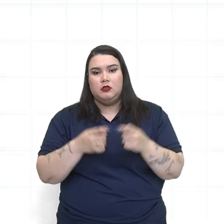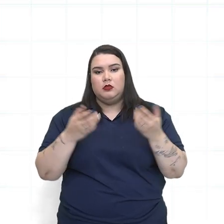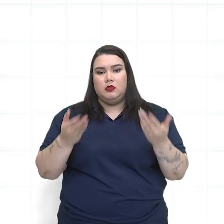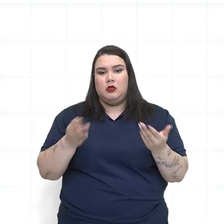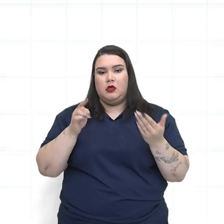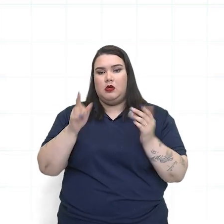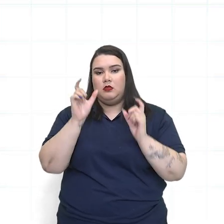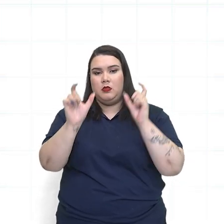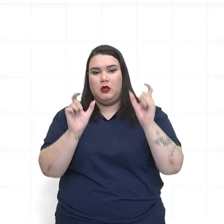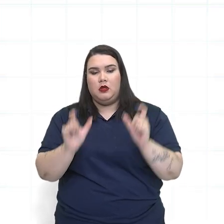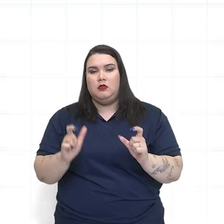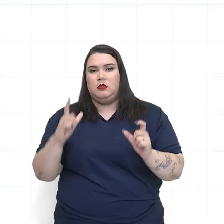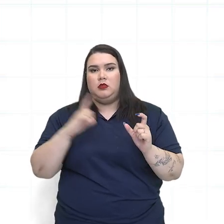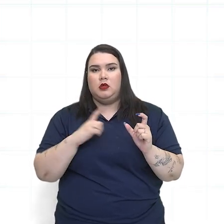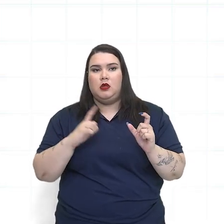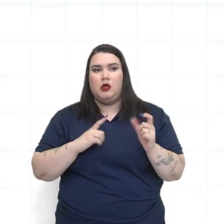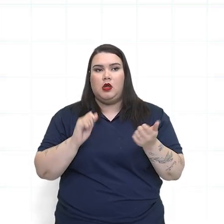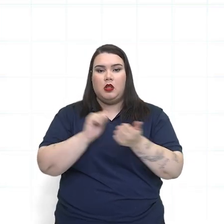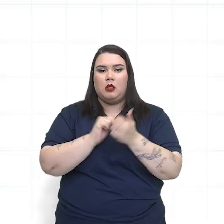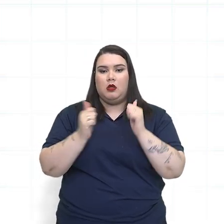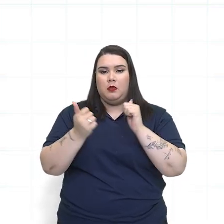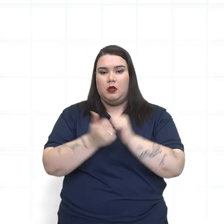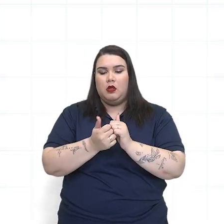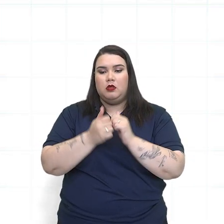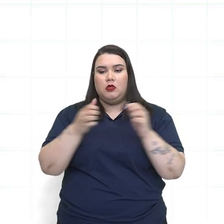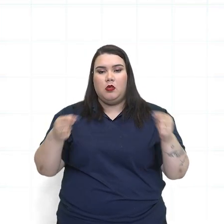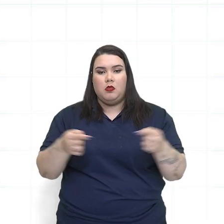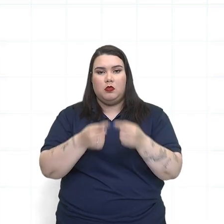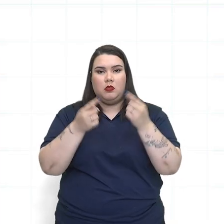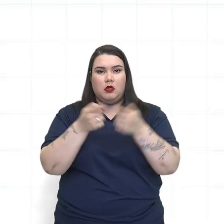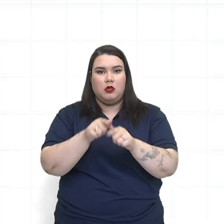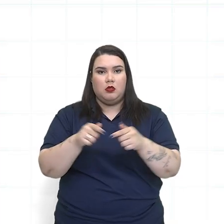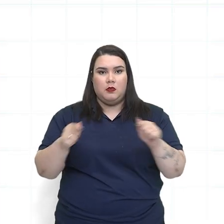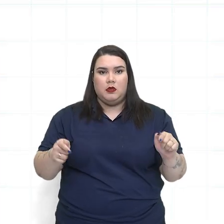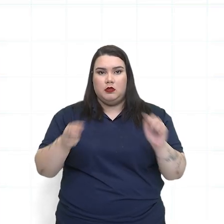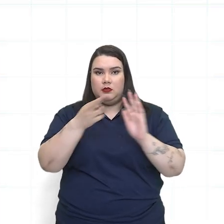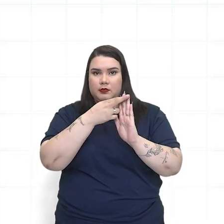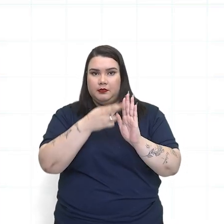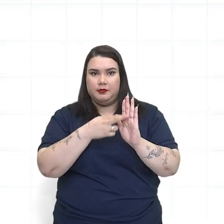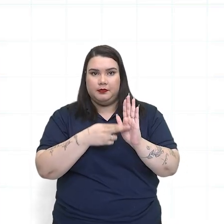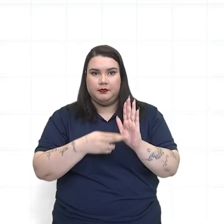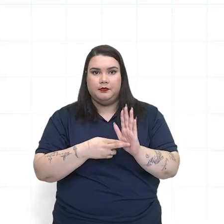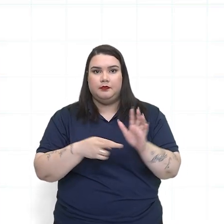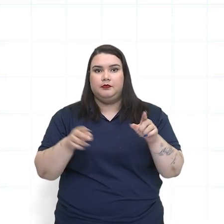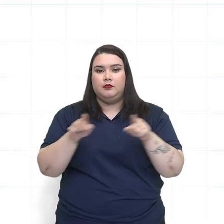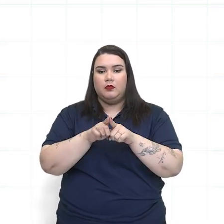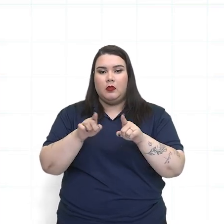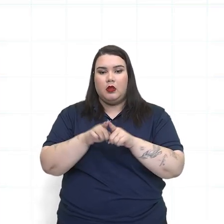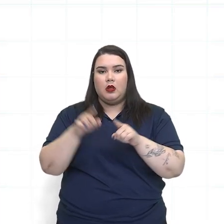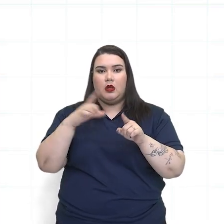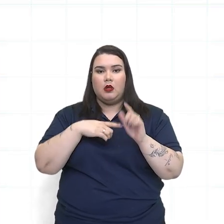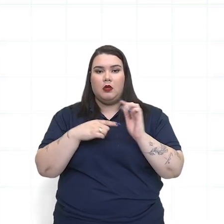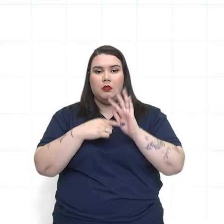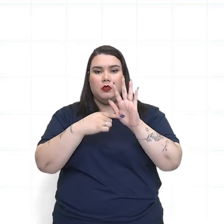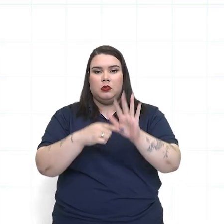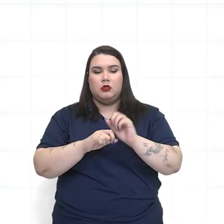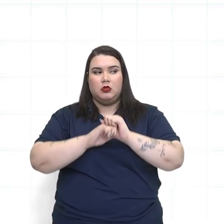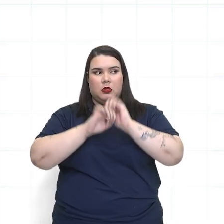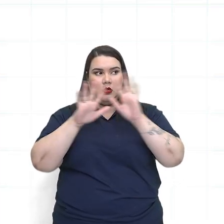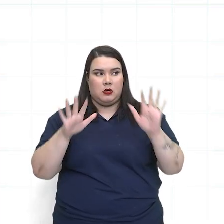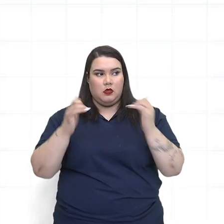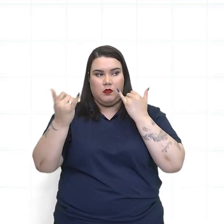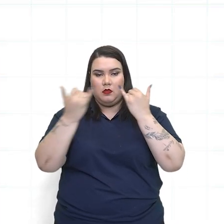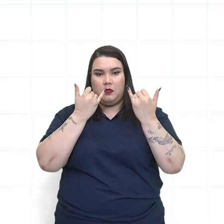estão adequadas de acordo com a gramática normativa, não é? E está sendo bem clara a informação. Eles